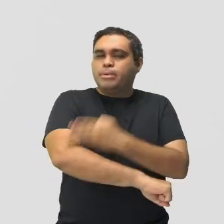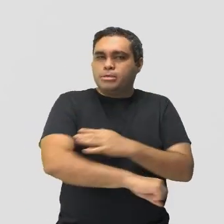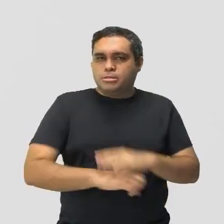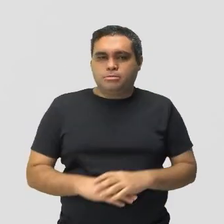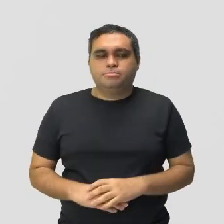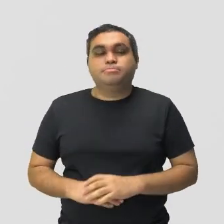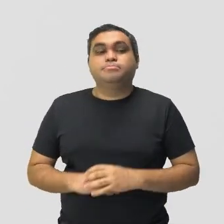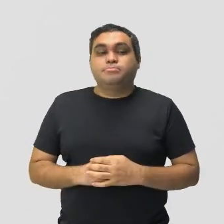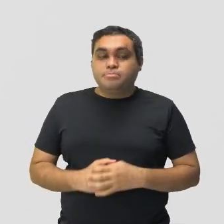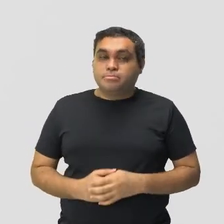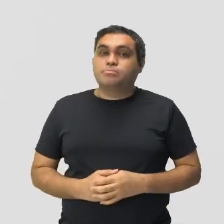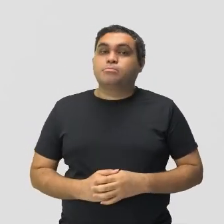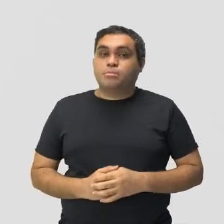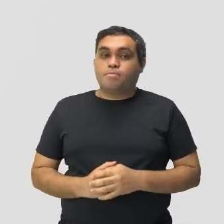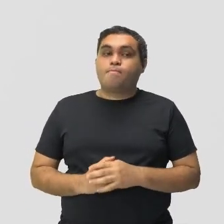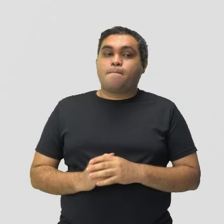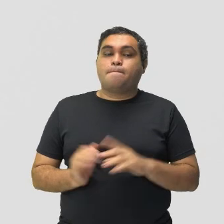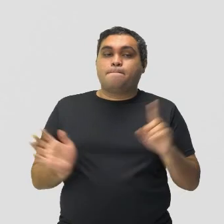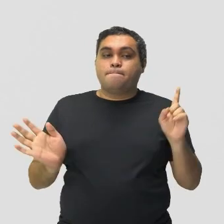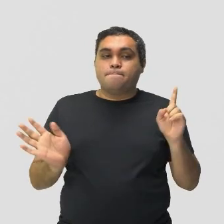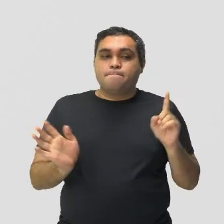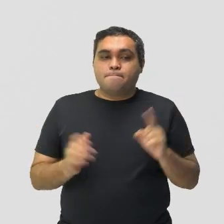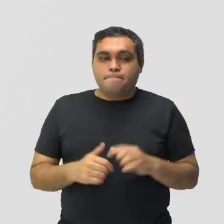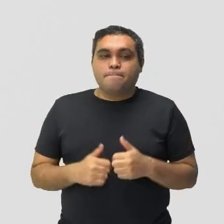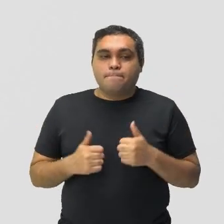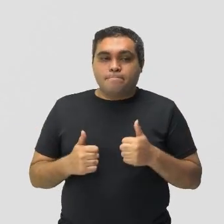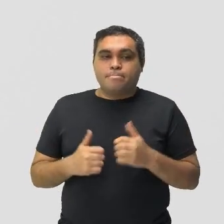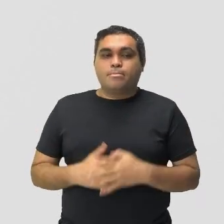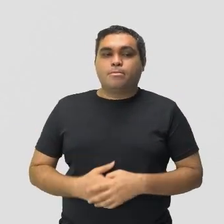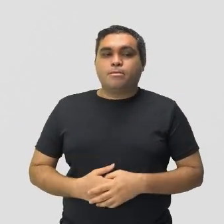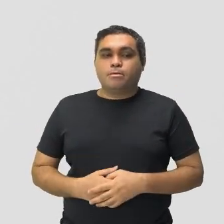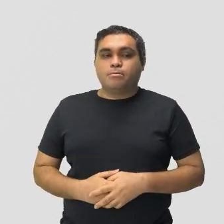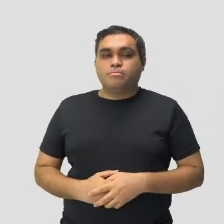primeira questão, né? Vamos já falar sobre ela.